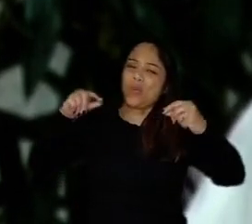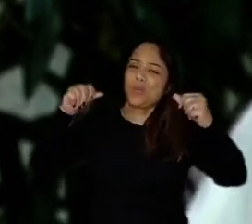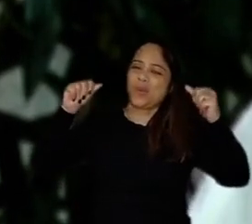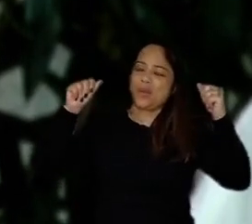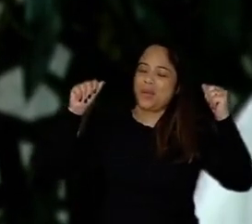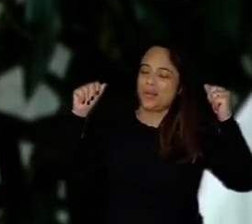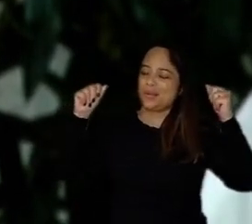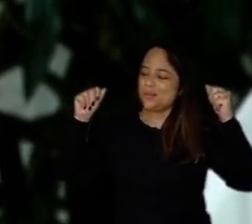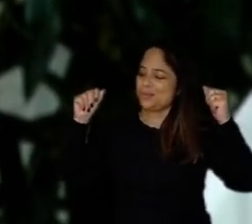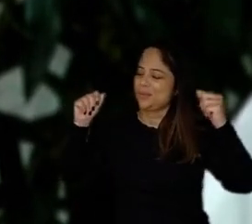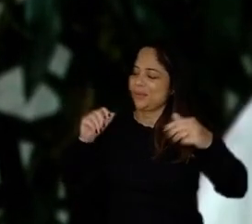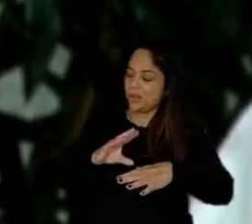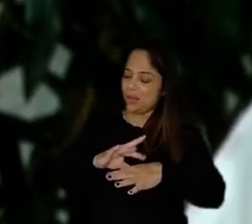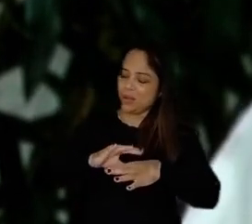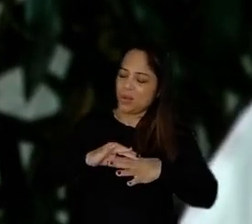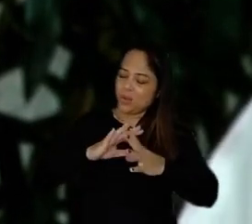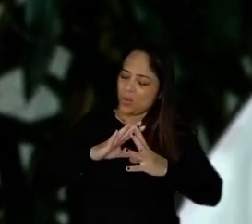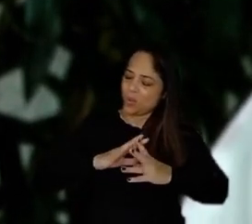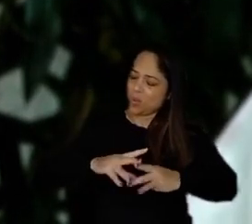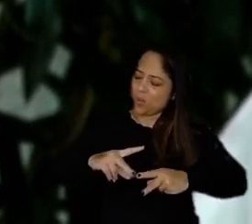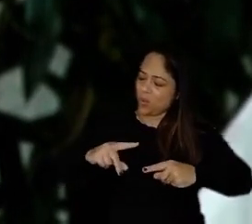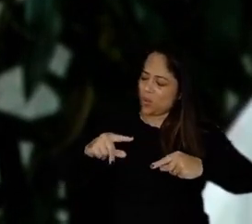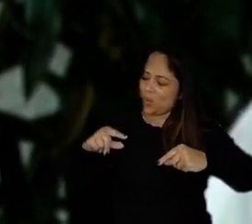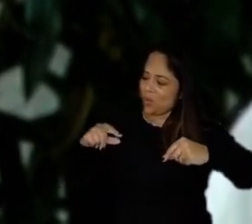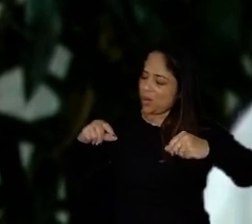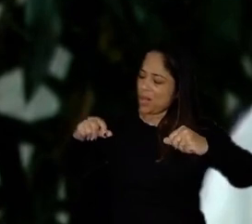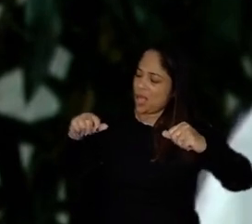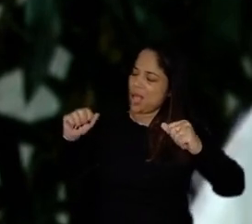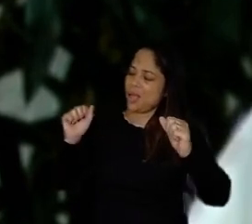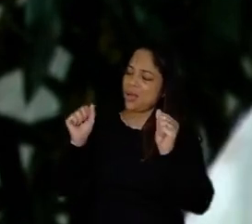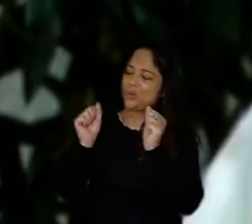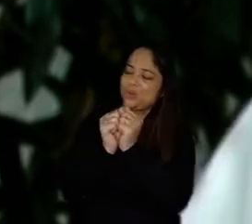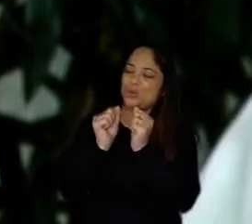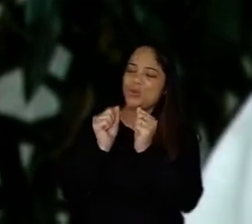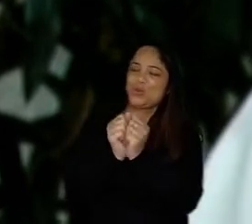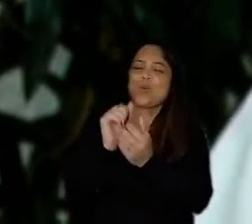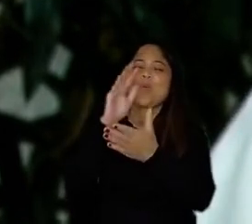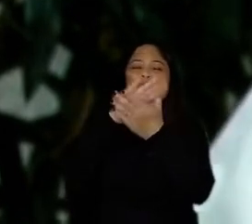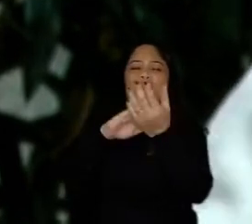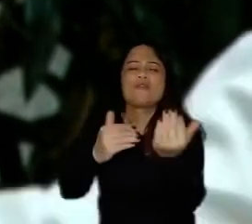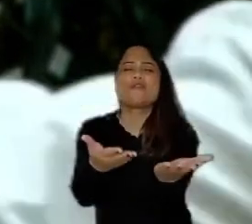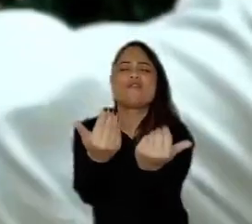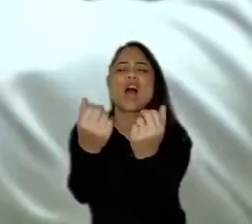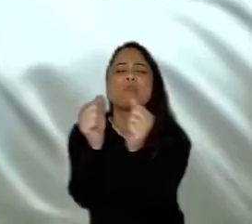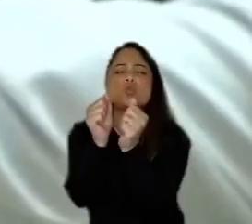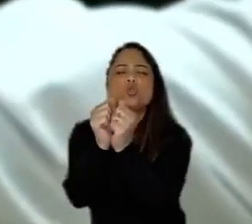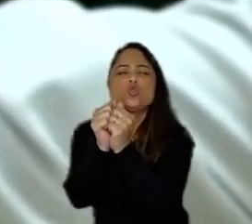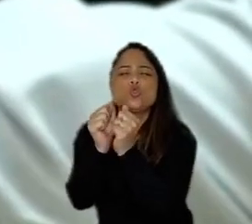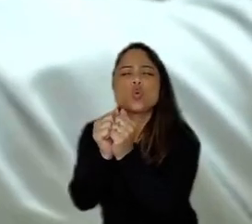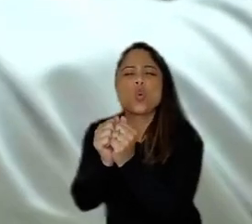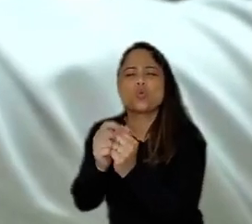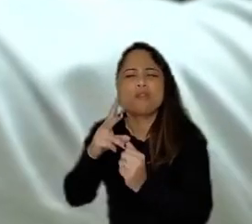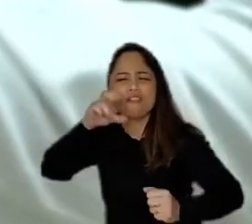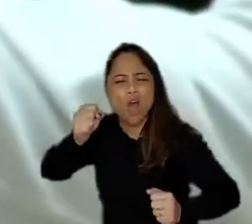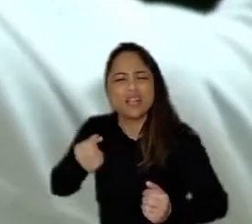curado. Todos juntos para terminar, levante os seus braços, força nessa voz.